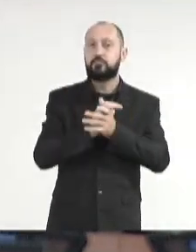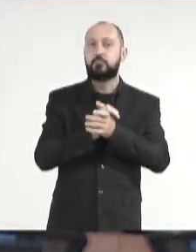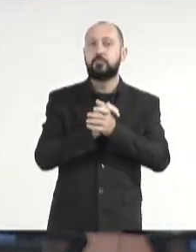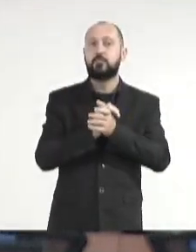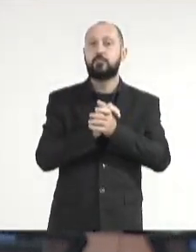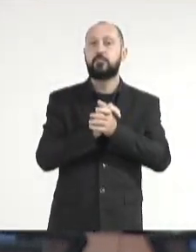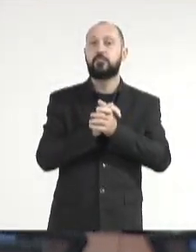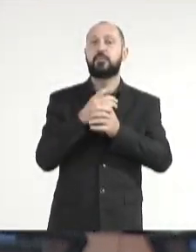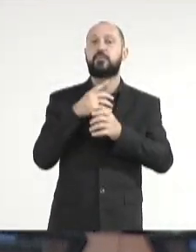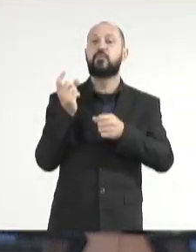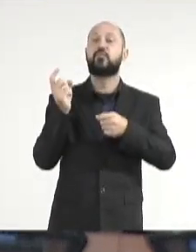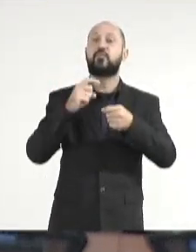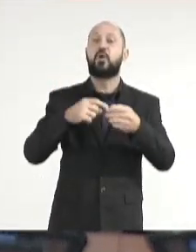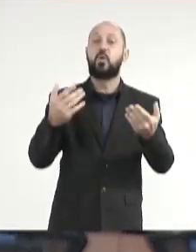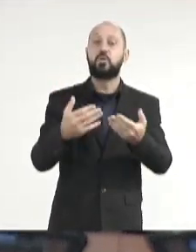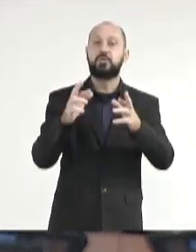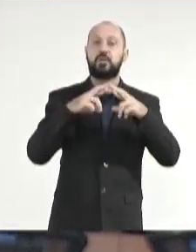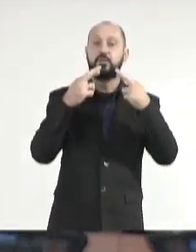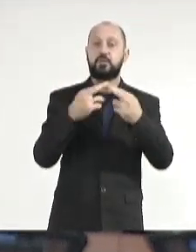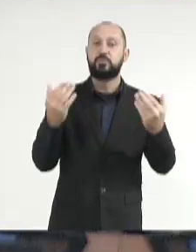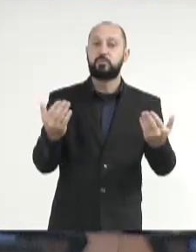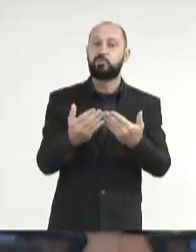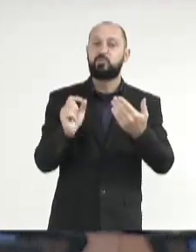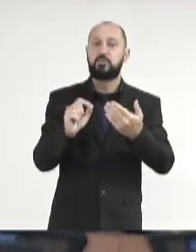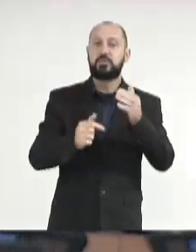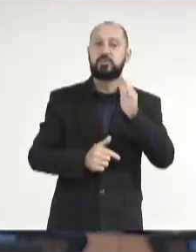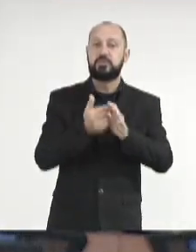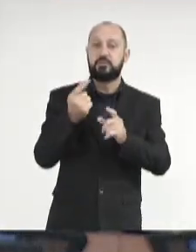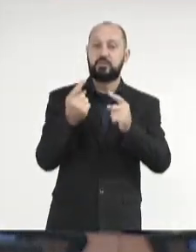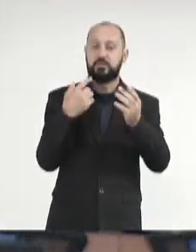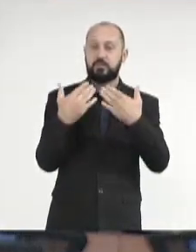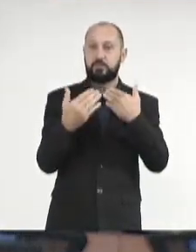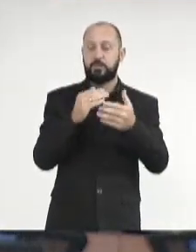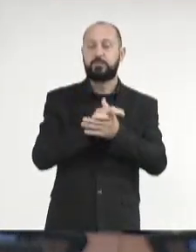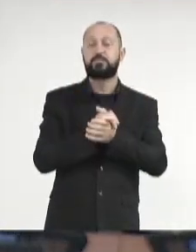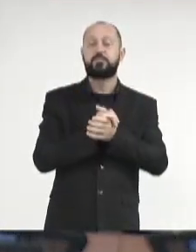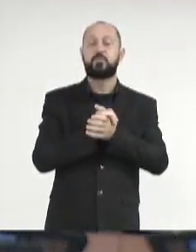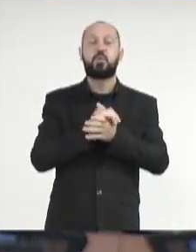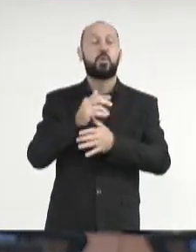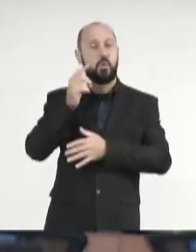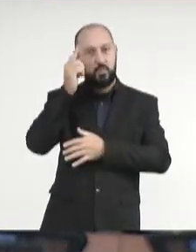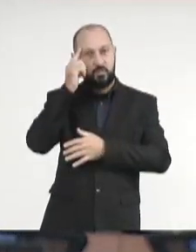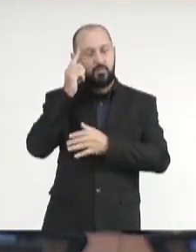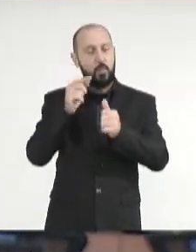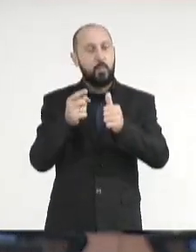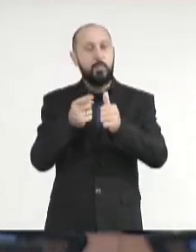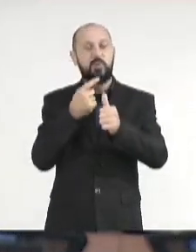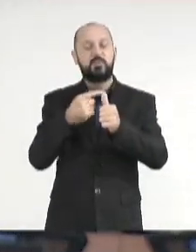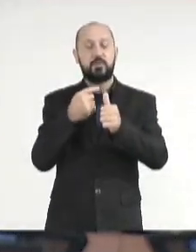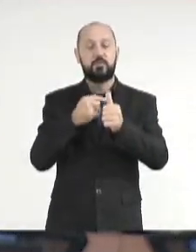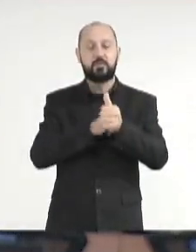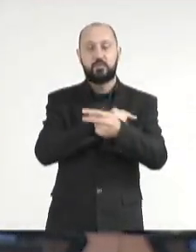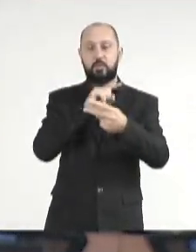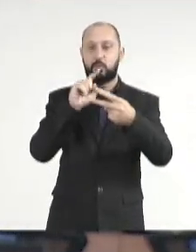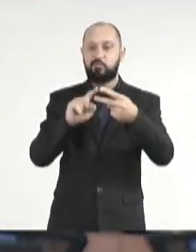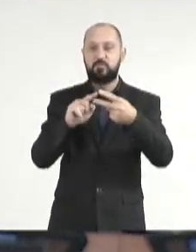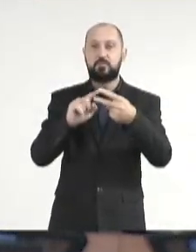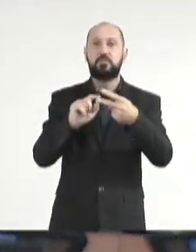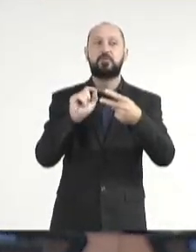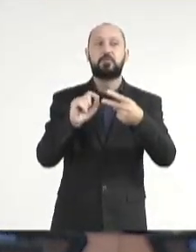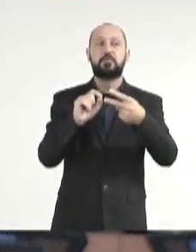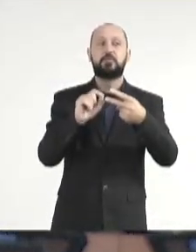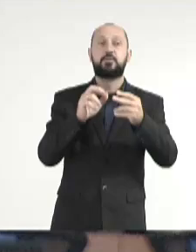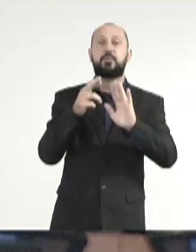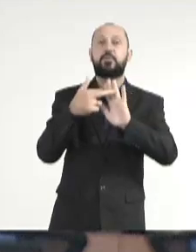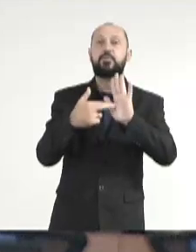vão voltar na sessão de hoje em segunda discussão. Bom, como o Gustavo falou, então, esse primeiro item, né, o segundo item é uma